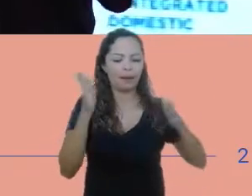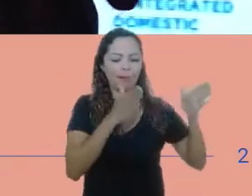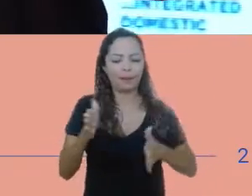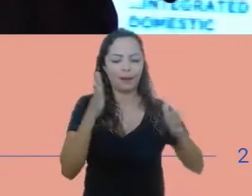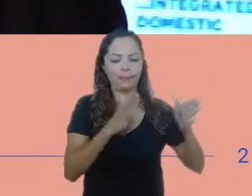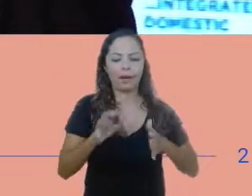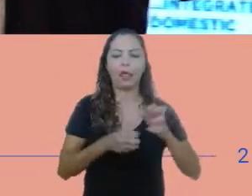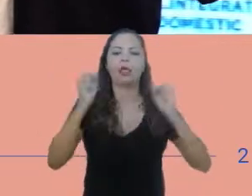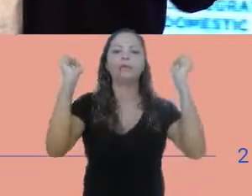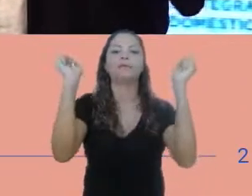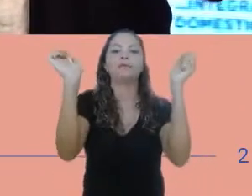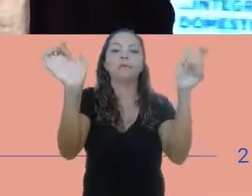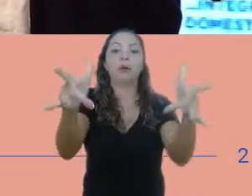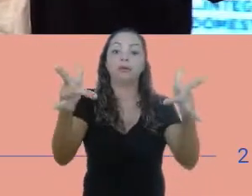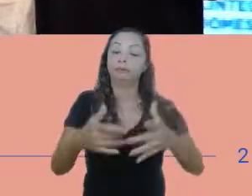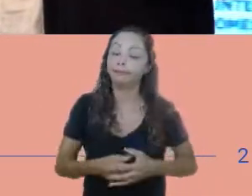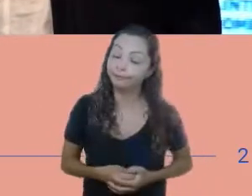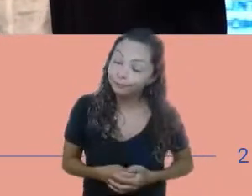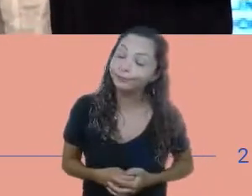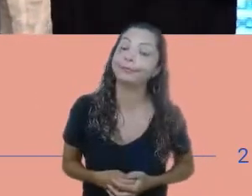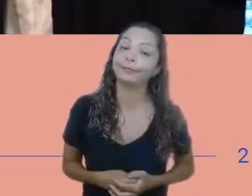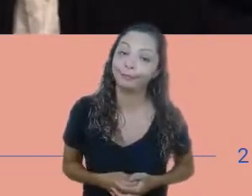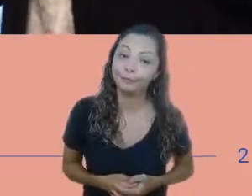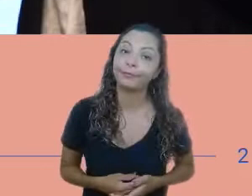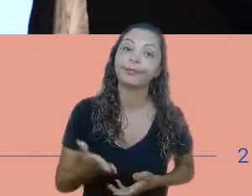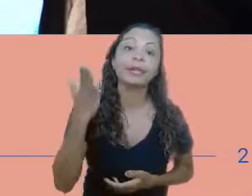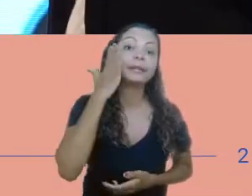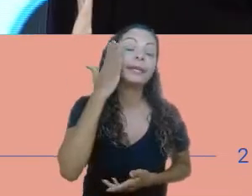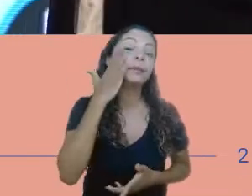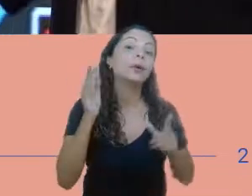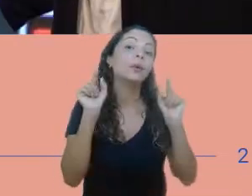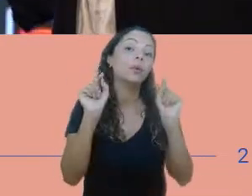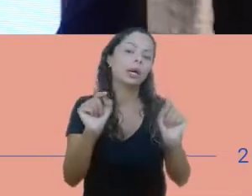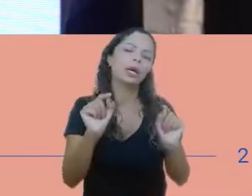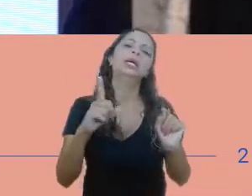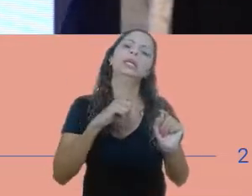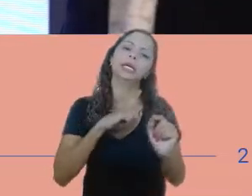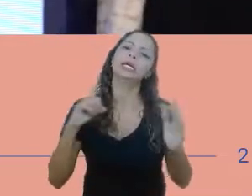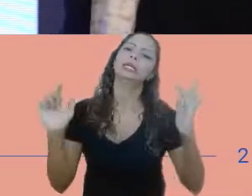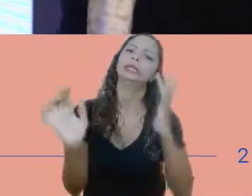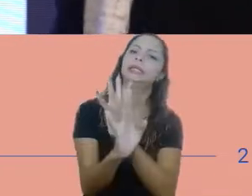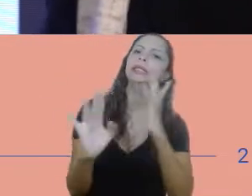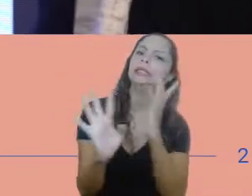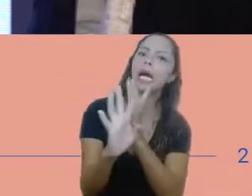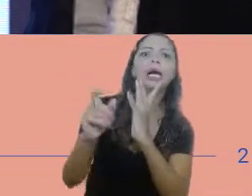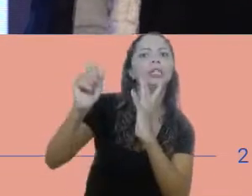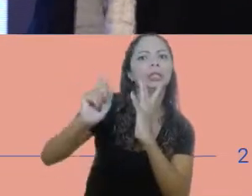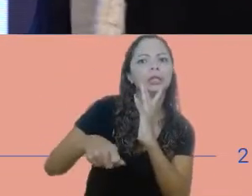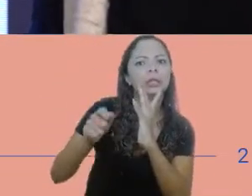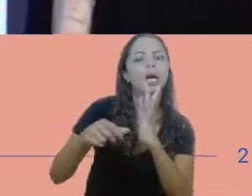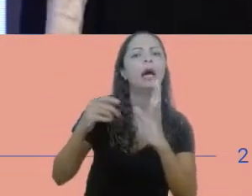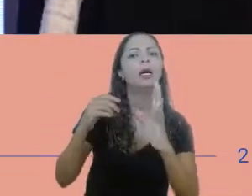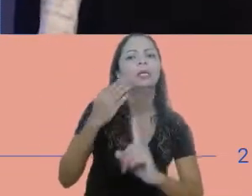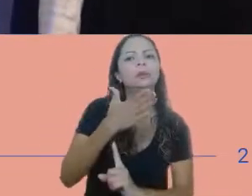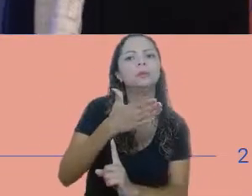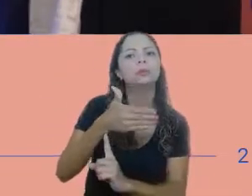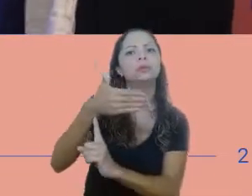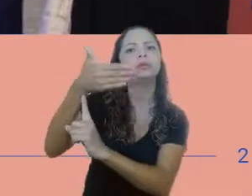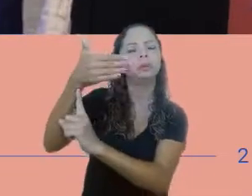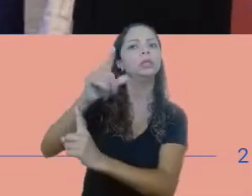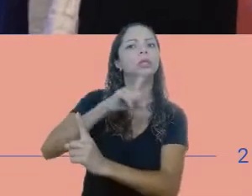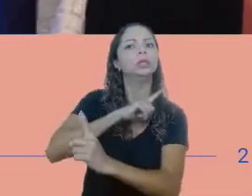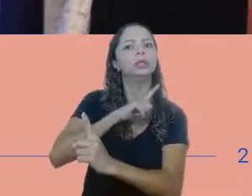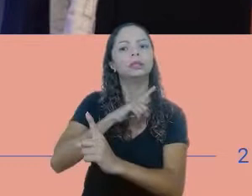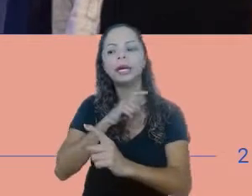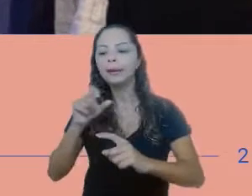sabe que a cidade pode ser extremamente inteligente com vários sensores e tecnologias EA economia